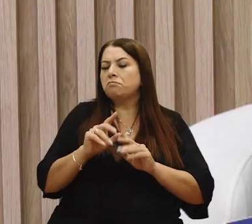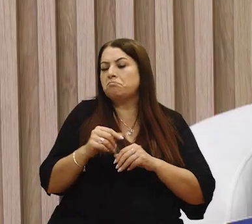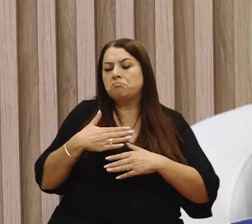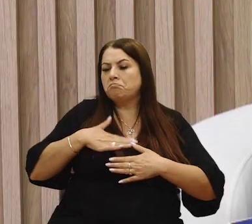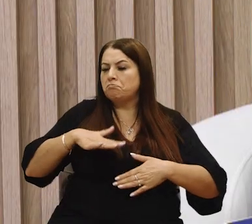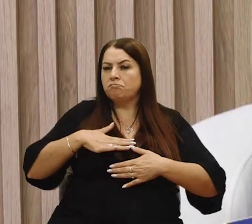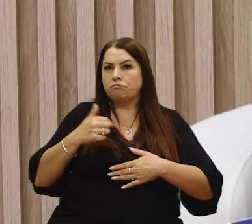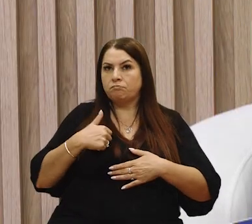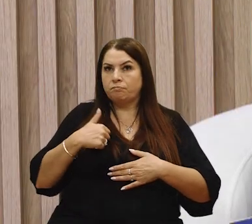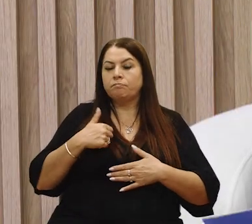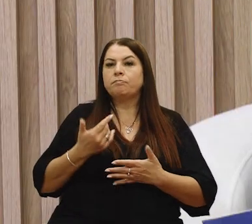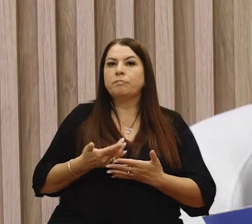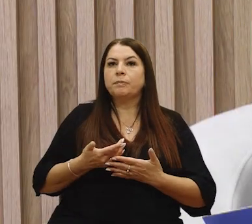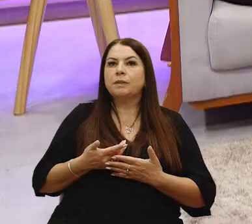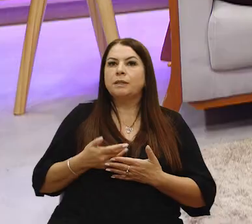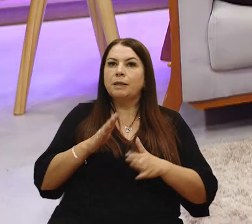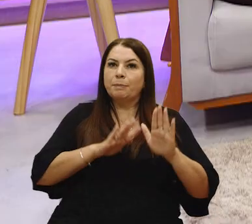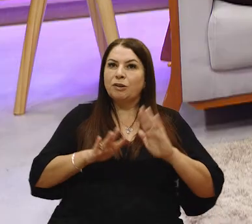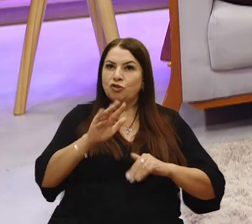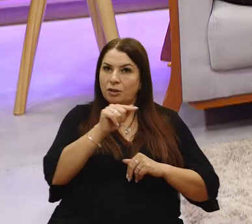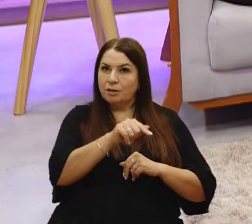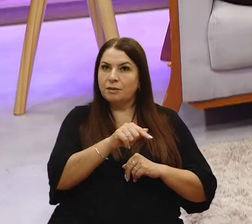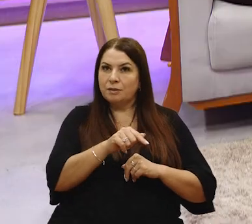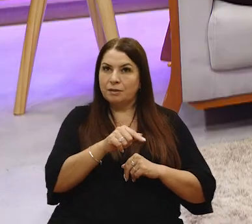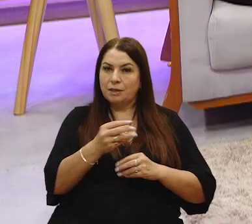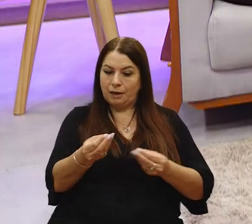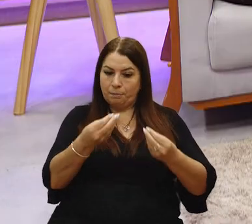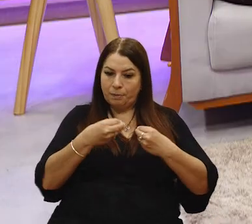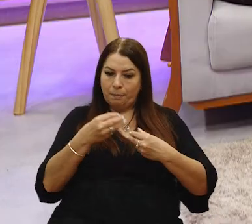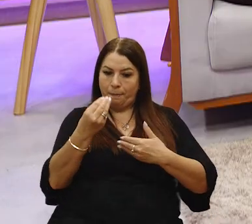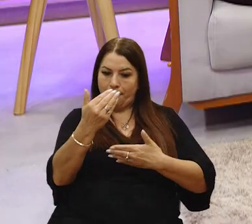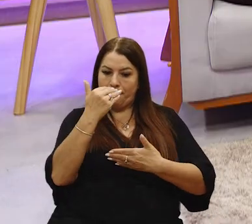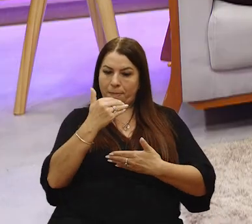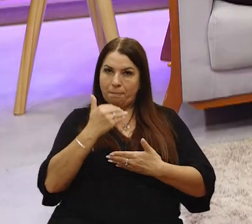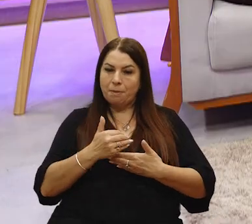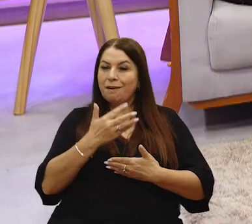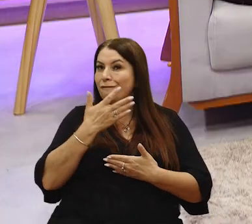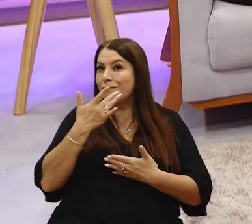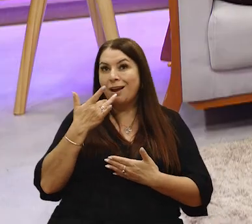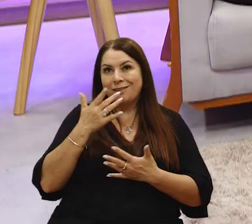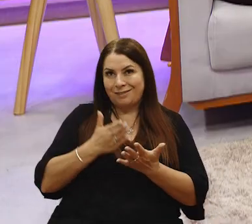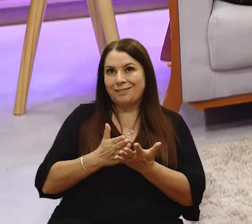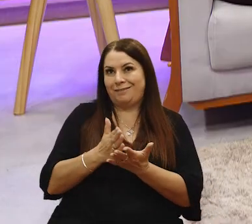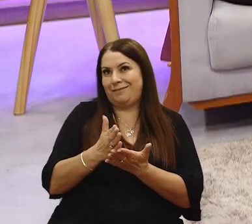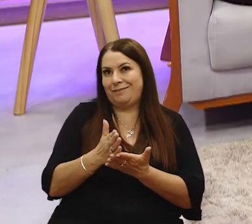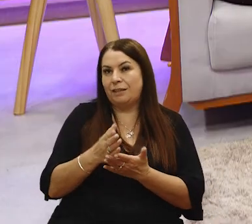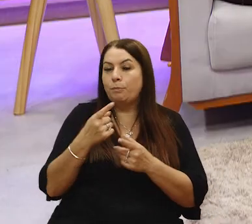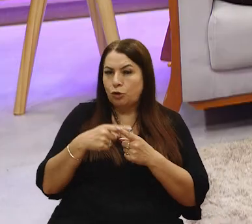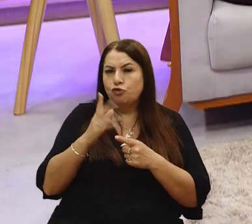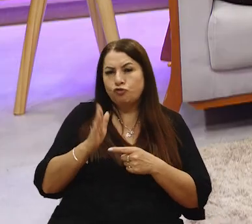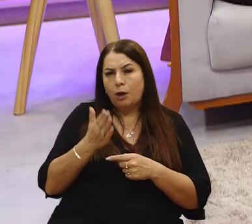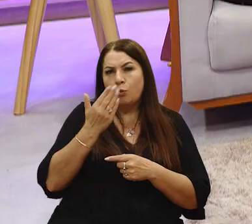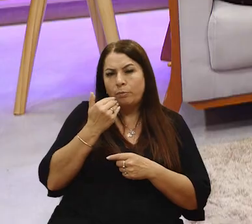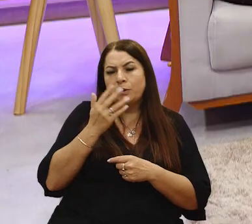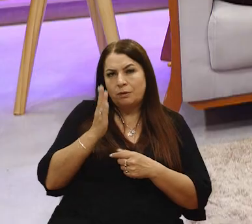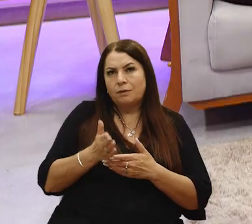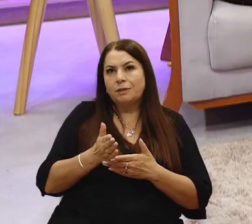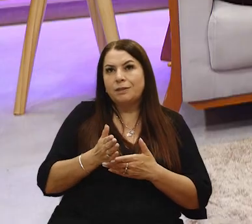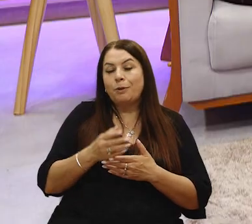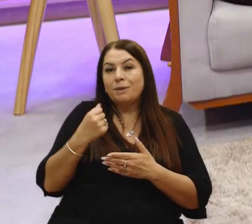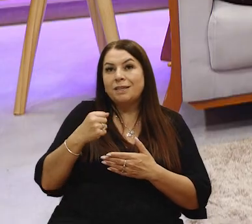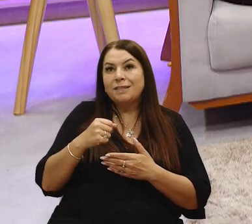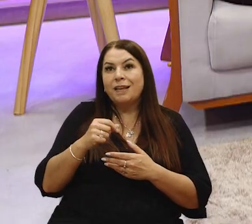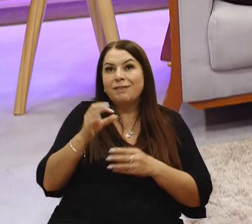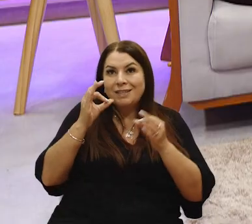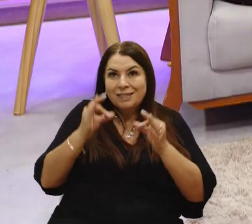Georgia? Pode, com certeza. A gente, normalmente, assim, a gente parte da base alimentar, então, para a suplementação funcionar, a